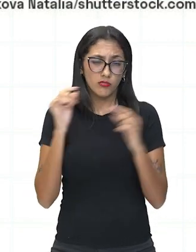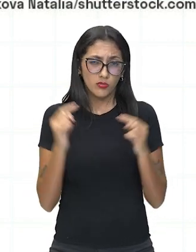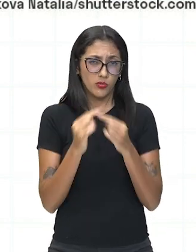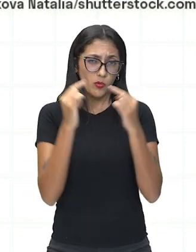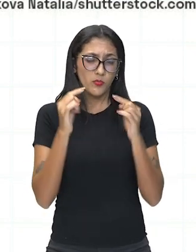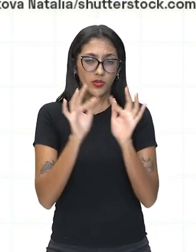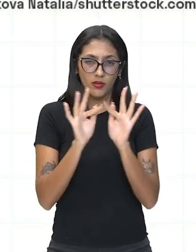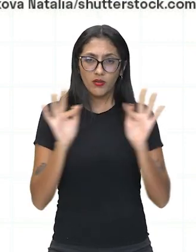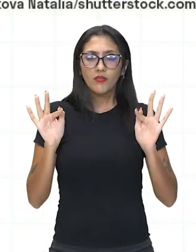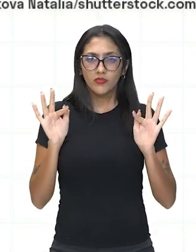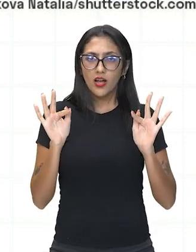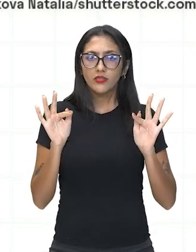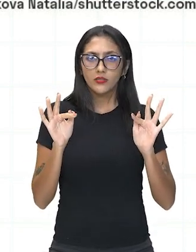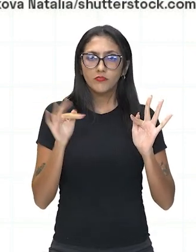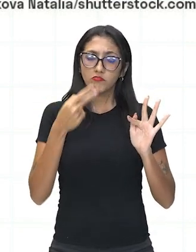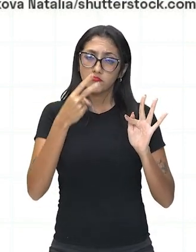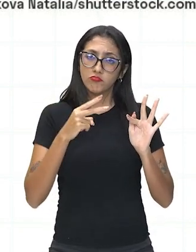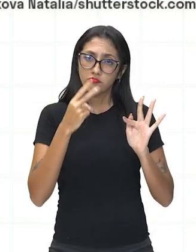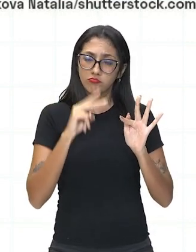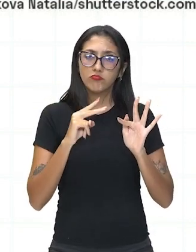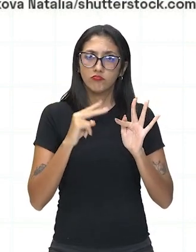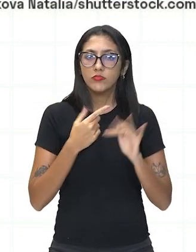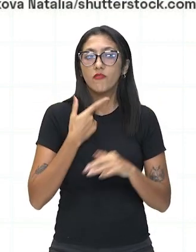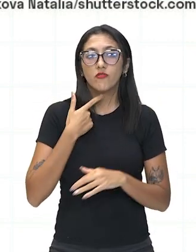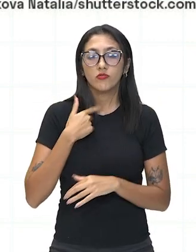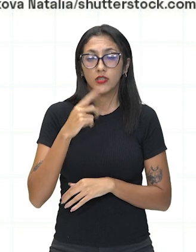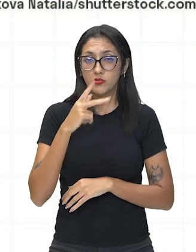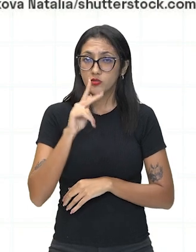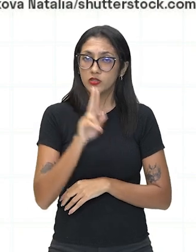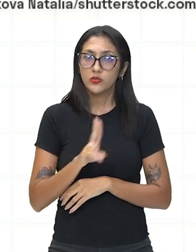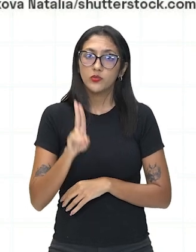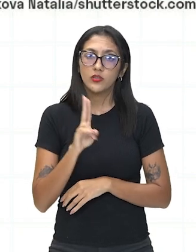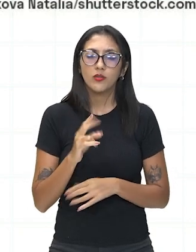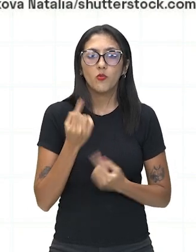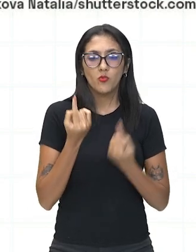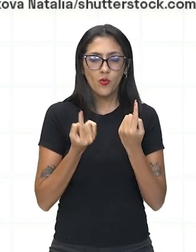could not ou he couldn't